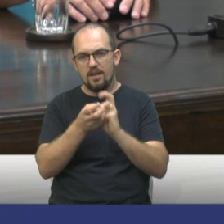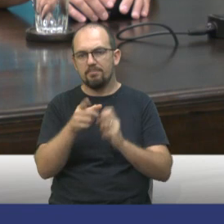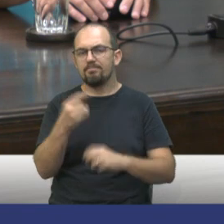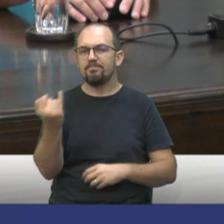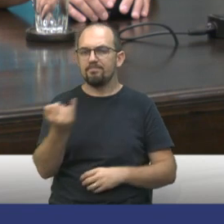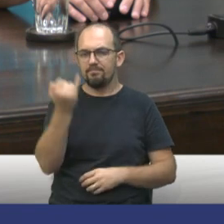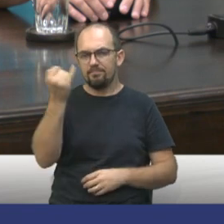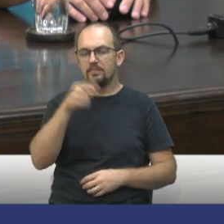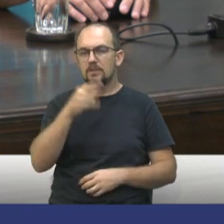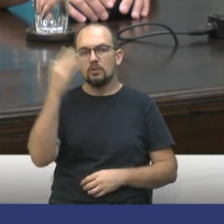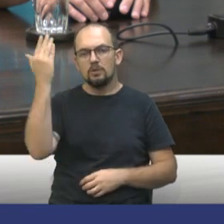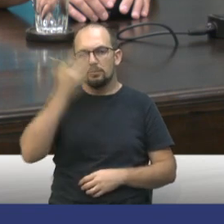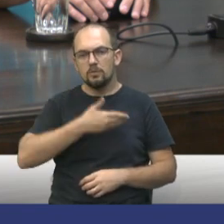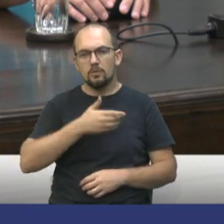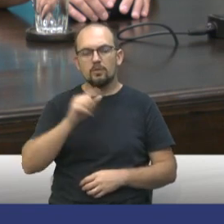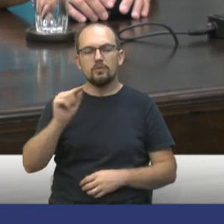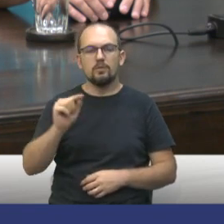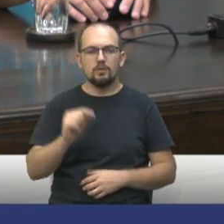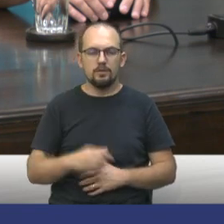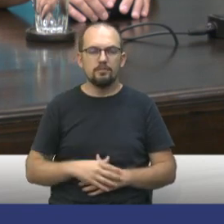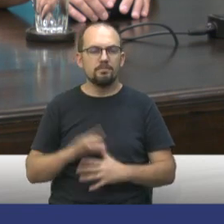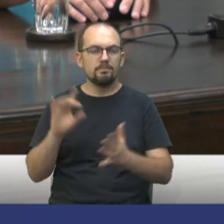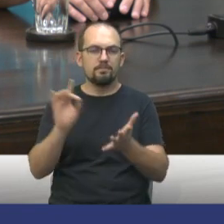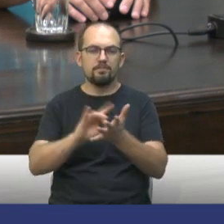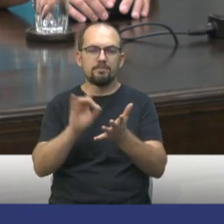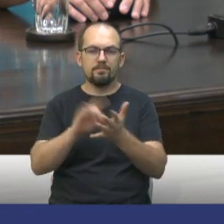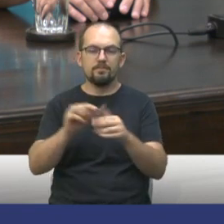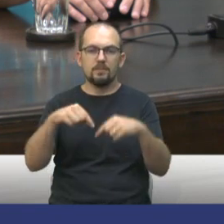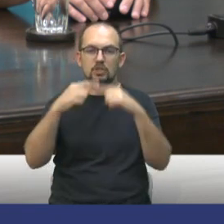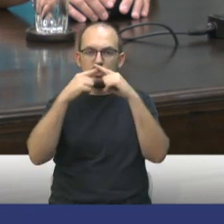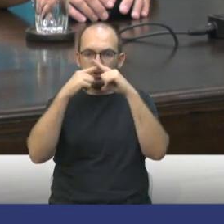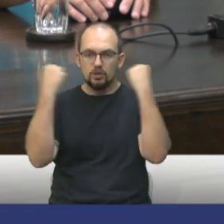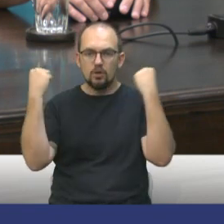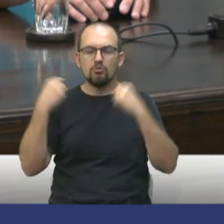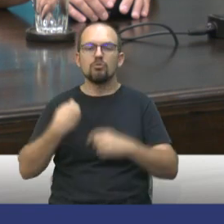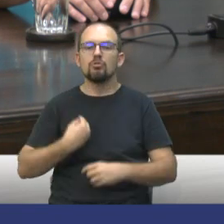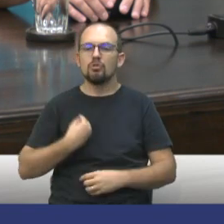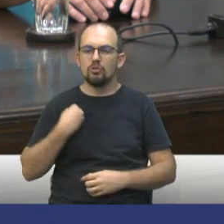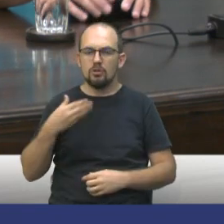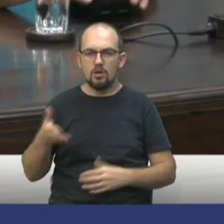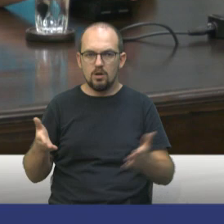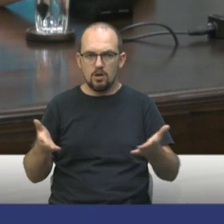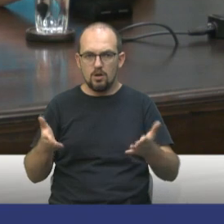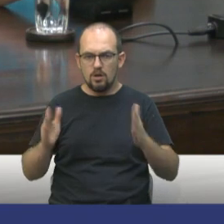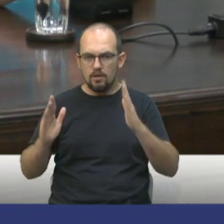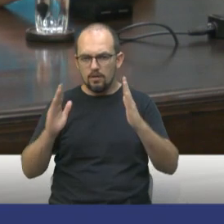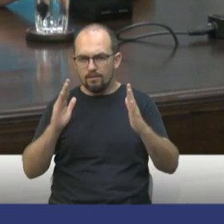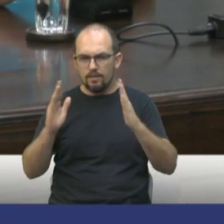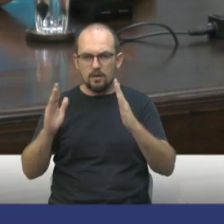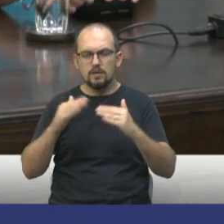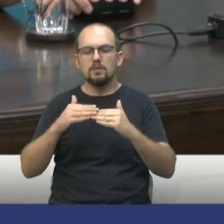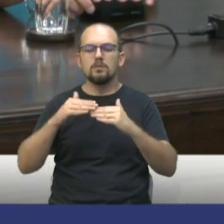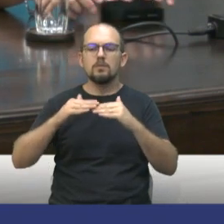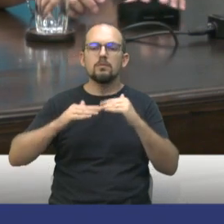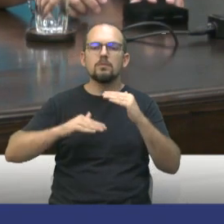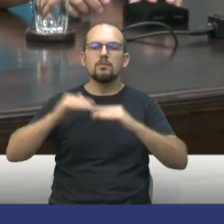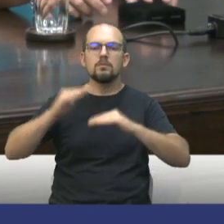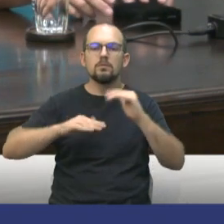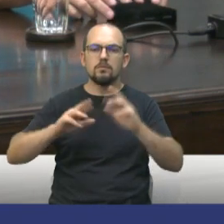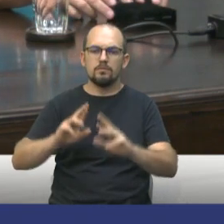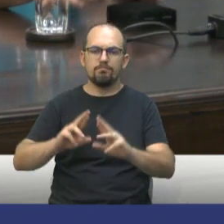isso prova que realmente Jaú está numa fase de fazer o